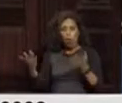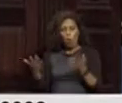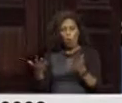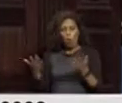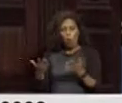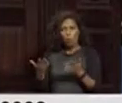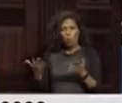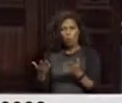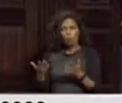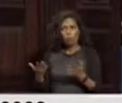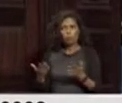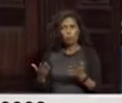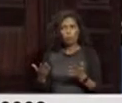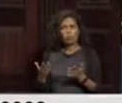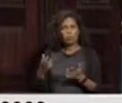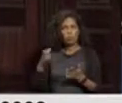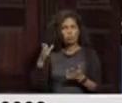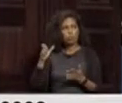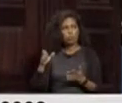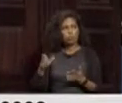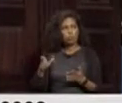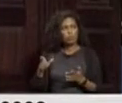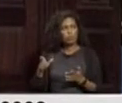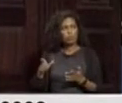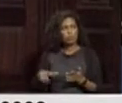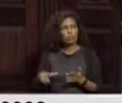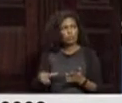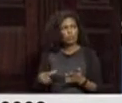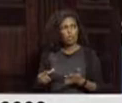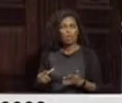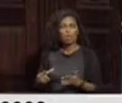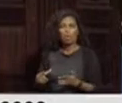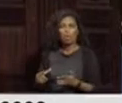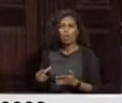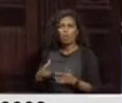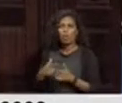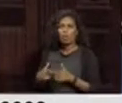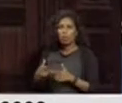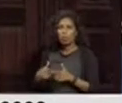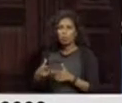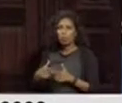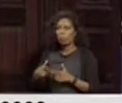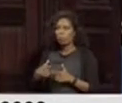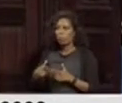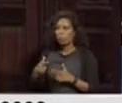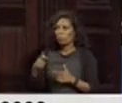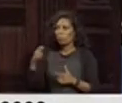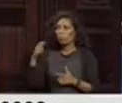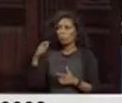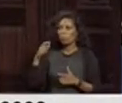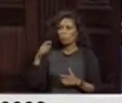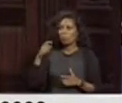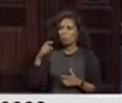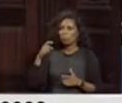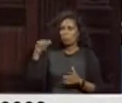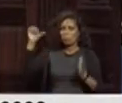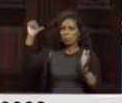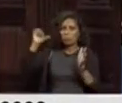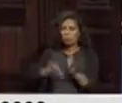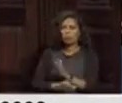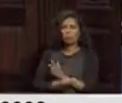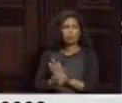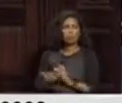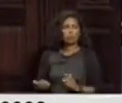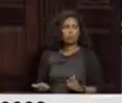sociologicamente do fenômeno da anomia. O que é a anomia que tem em centenas de bairros da capital, da Baixada